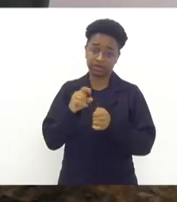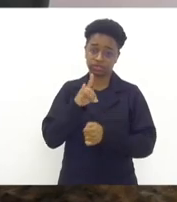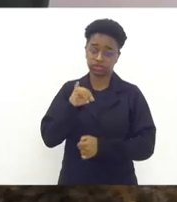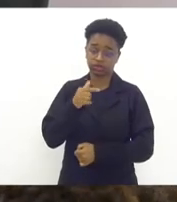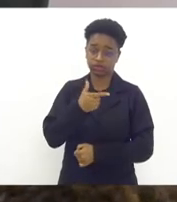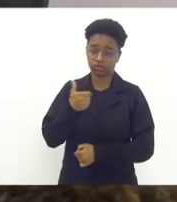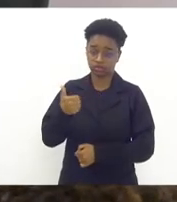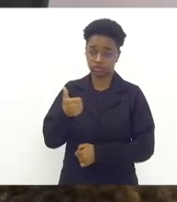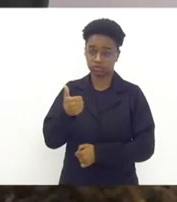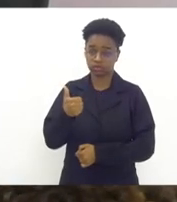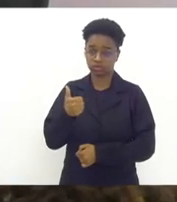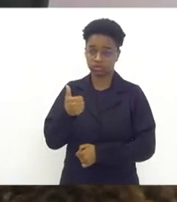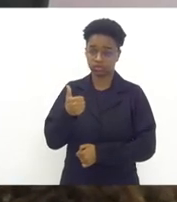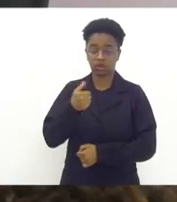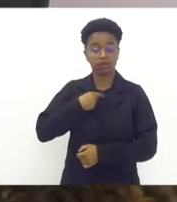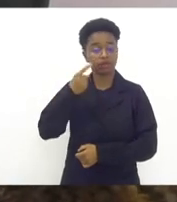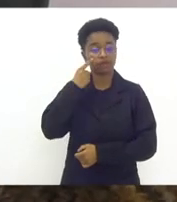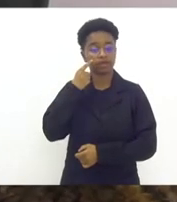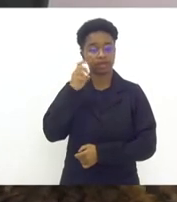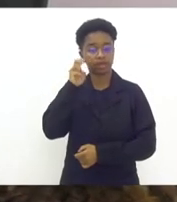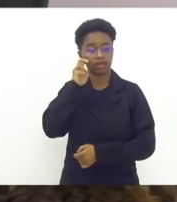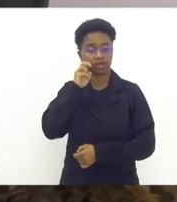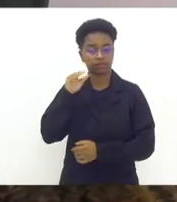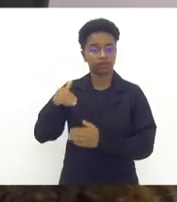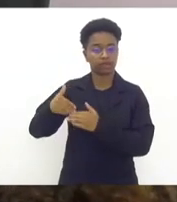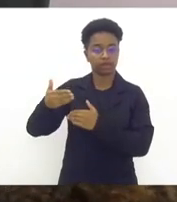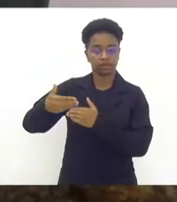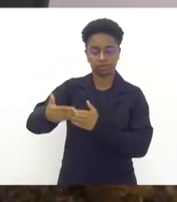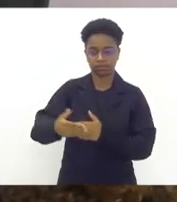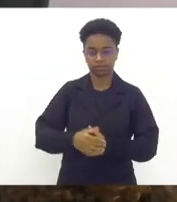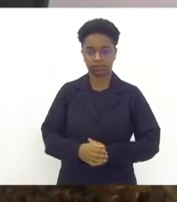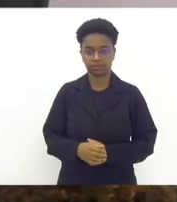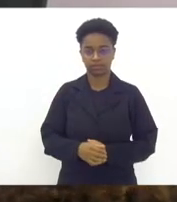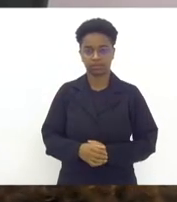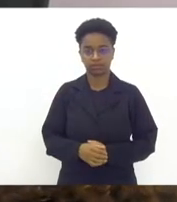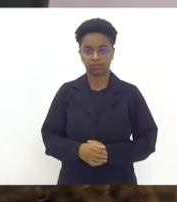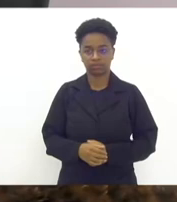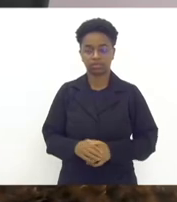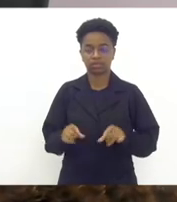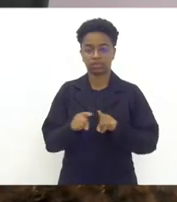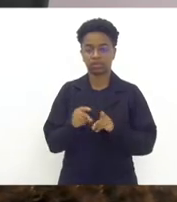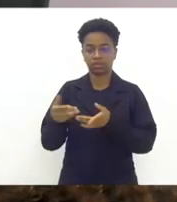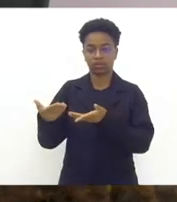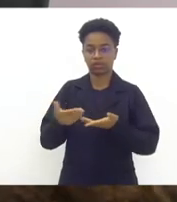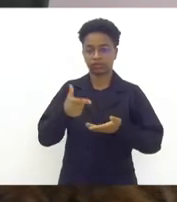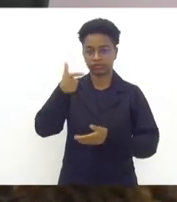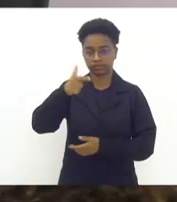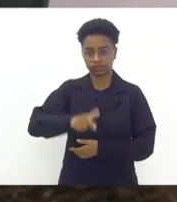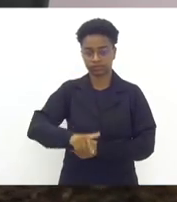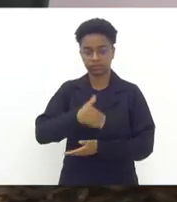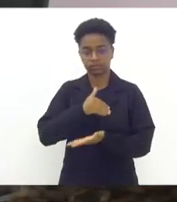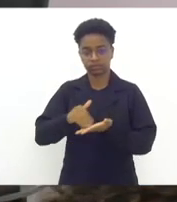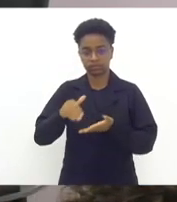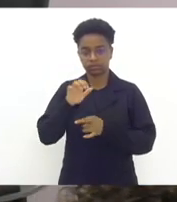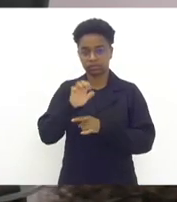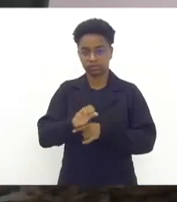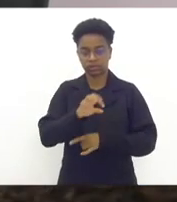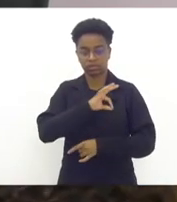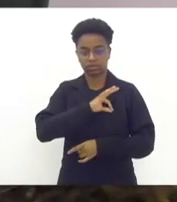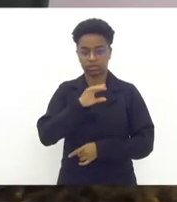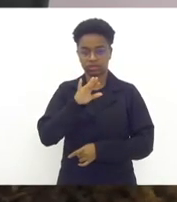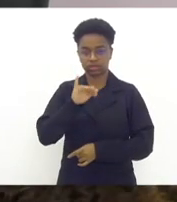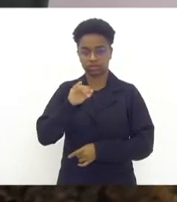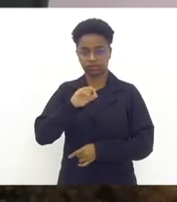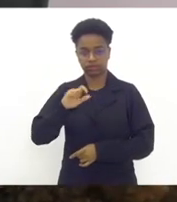estou olhando as quintas-feiras, tá? Próximas, fora o feriado. Um novo convite ao secretário estadual de Polícia